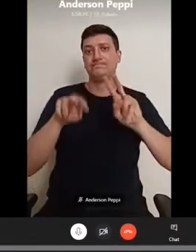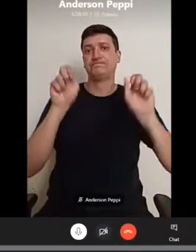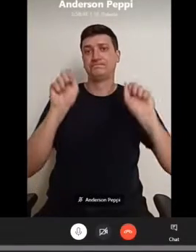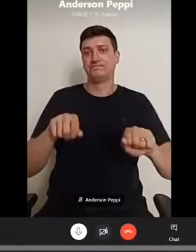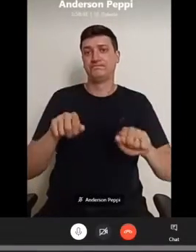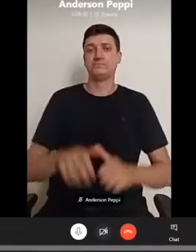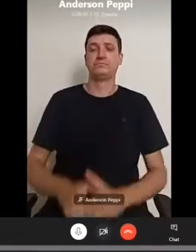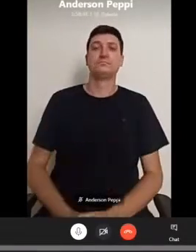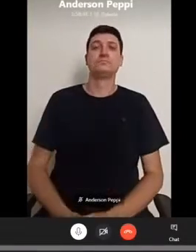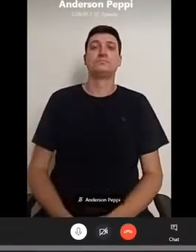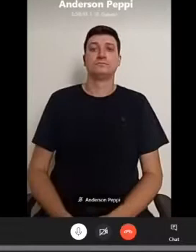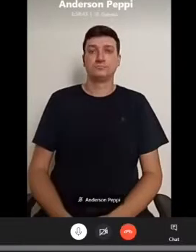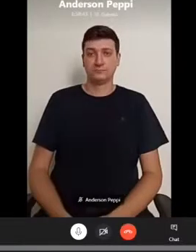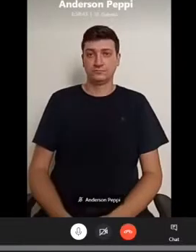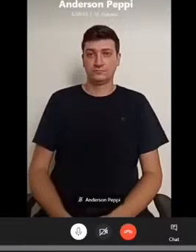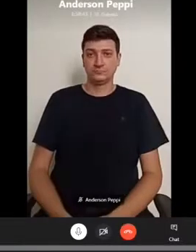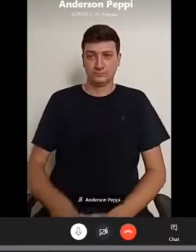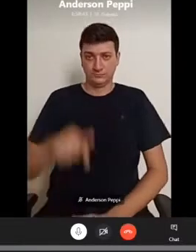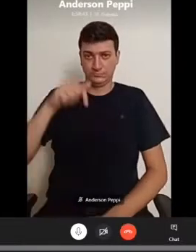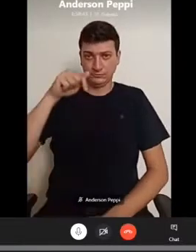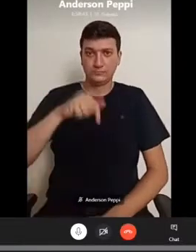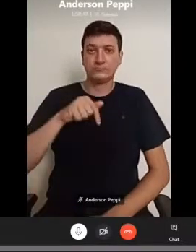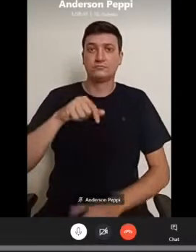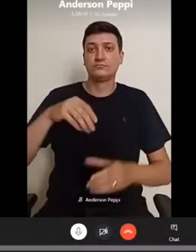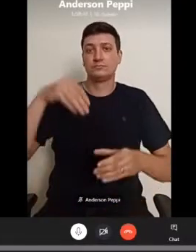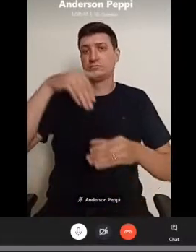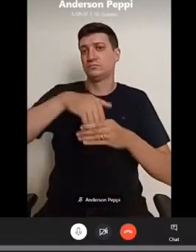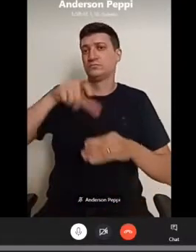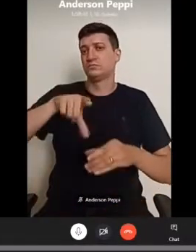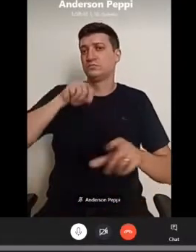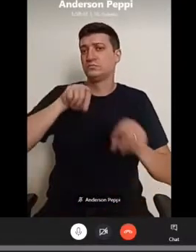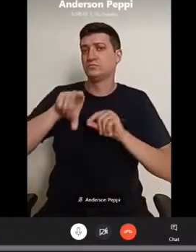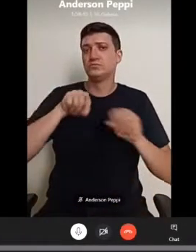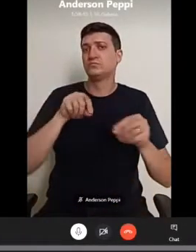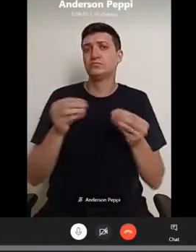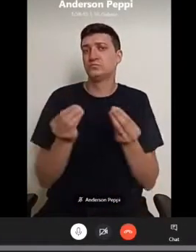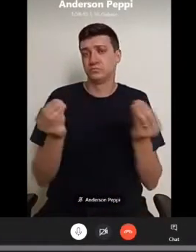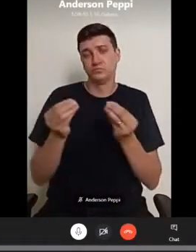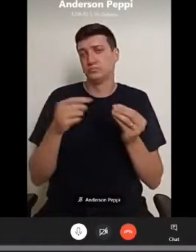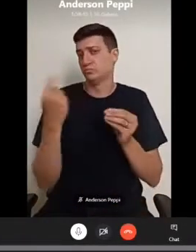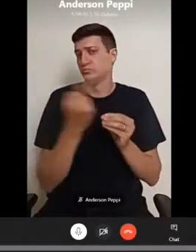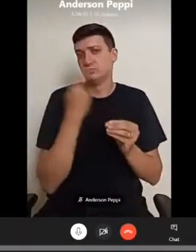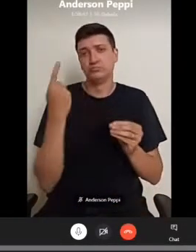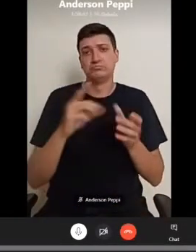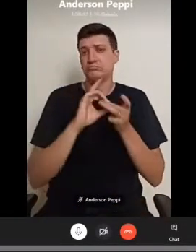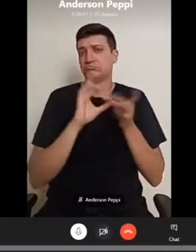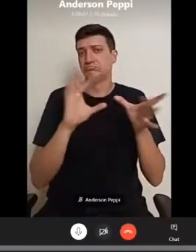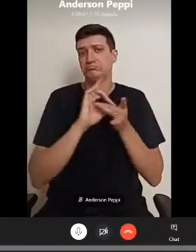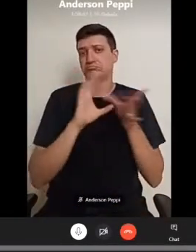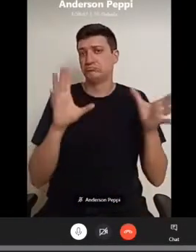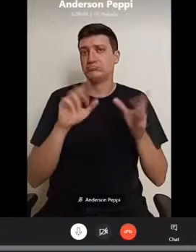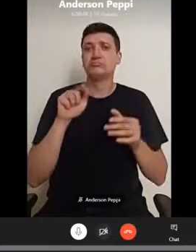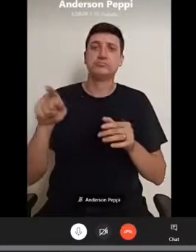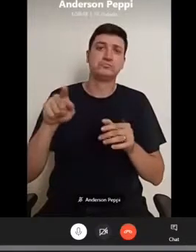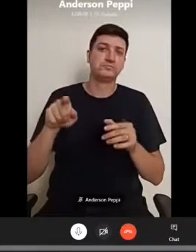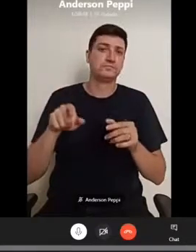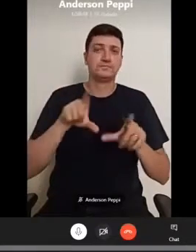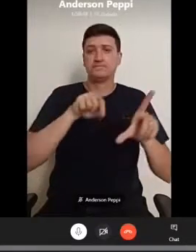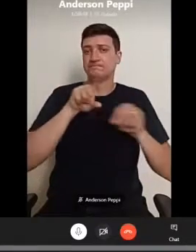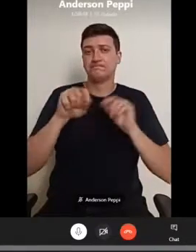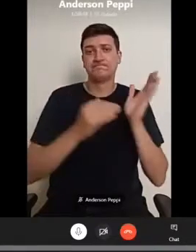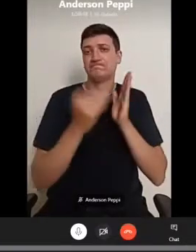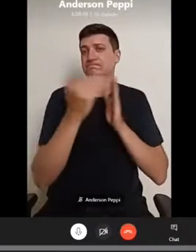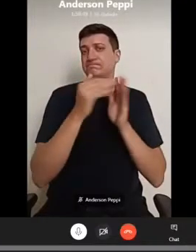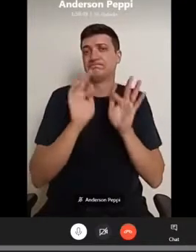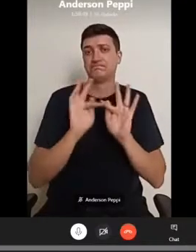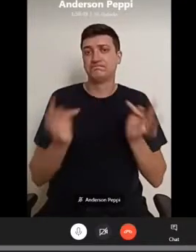da eleição, informo que a votação será aberta por maioria simples em cédula única,